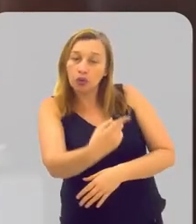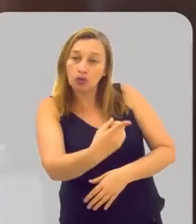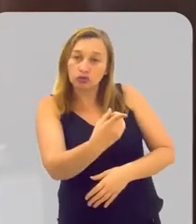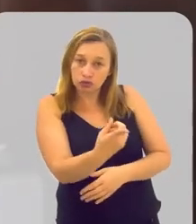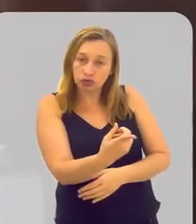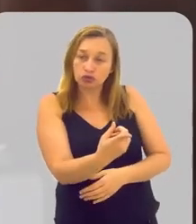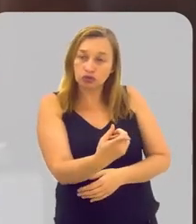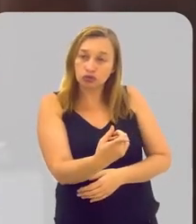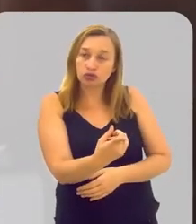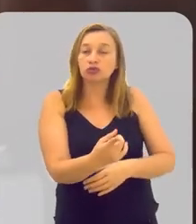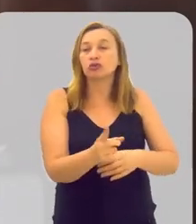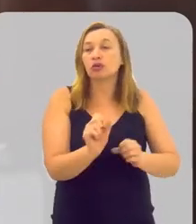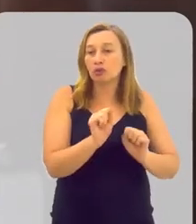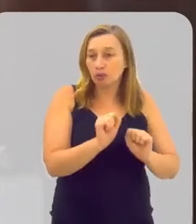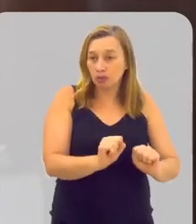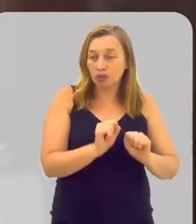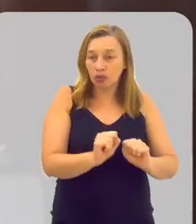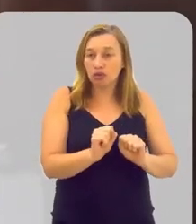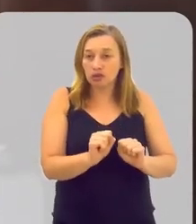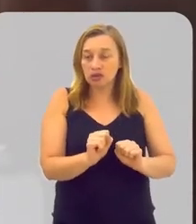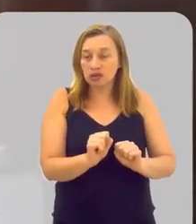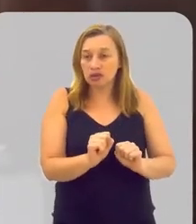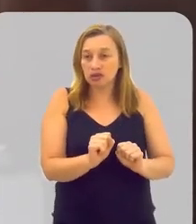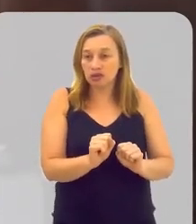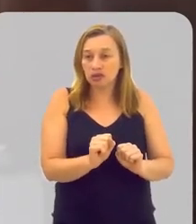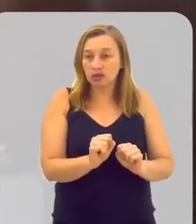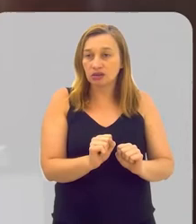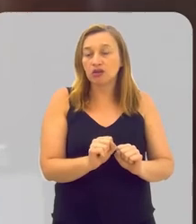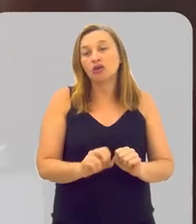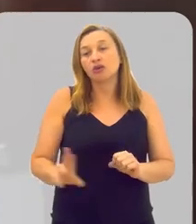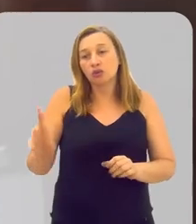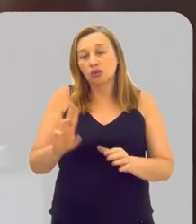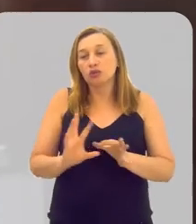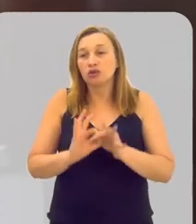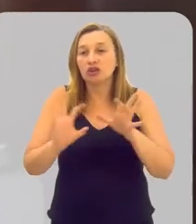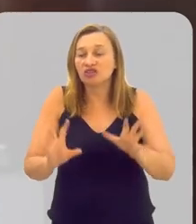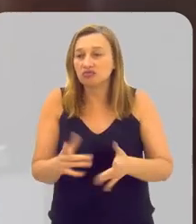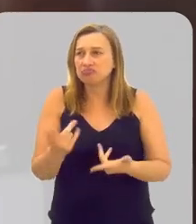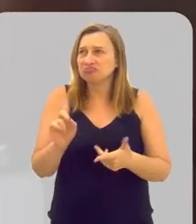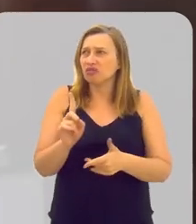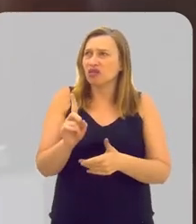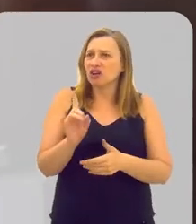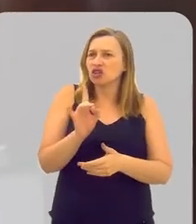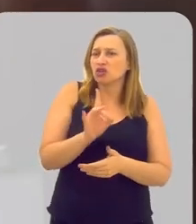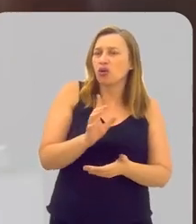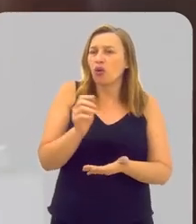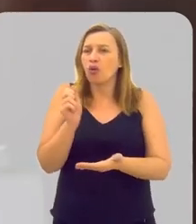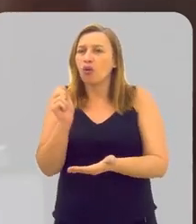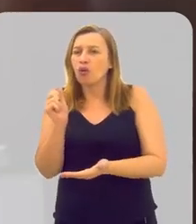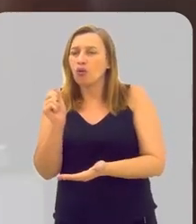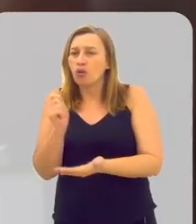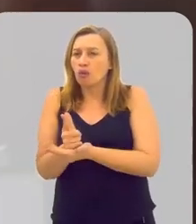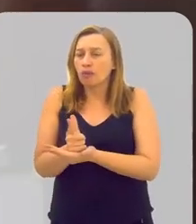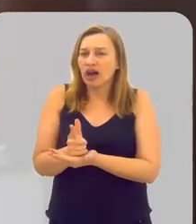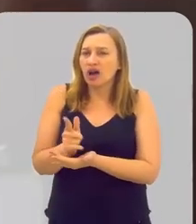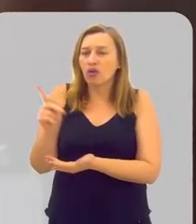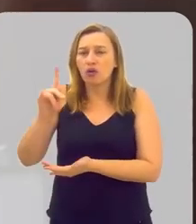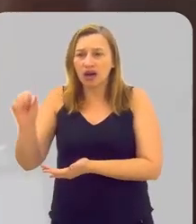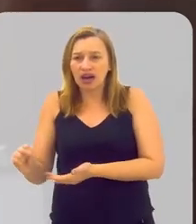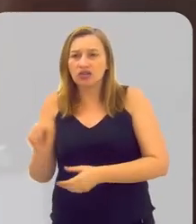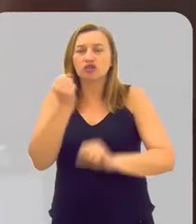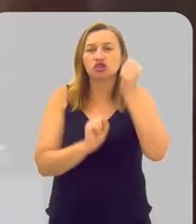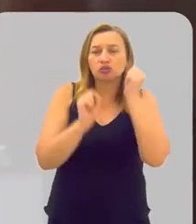ou outros consumidores, né, que possam se classificar como consumidor livre, que ele não vai necessariamente comprar o gás